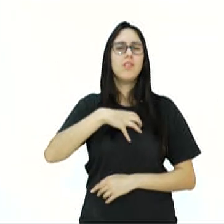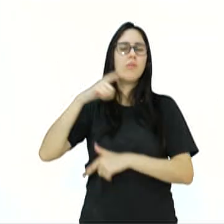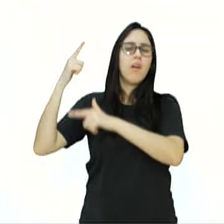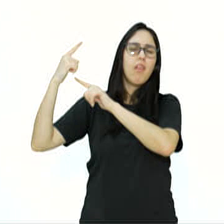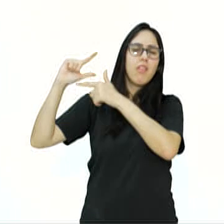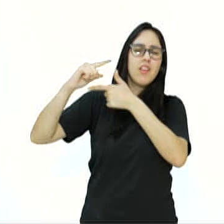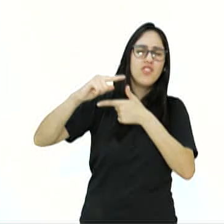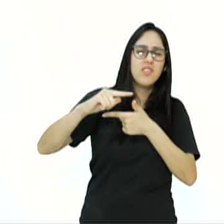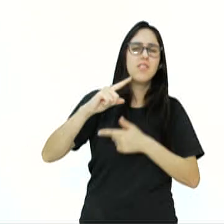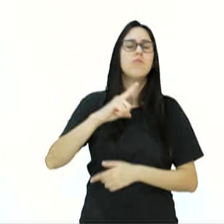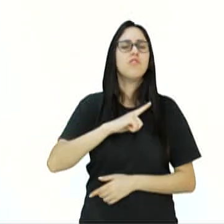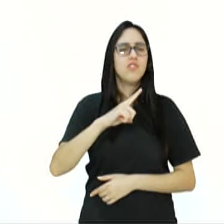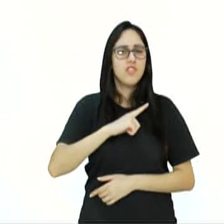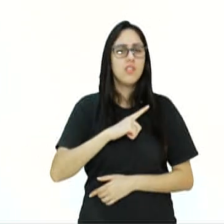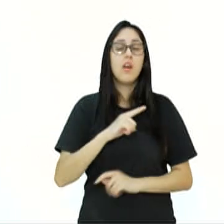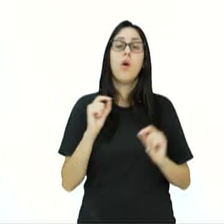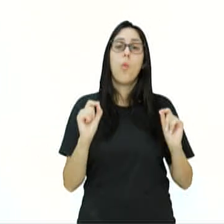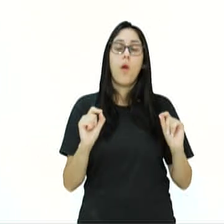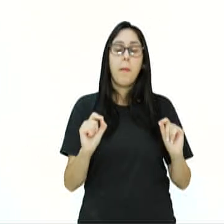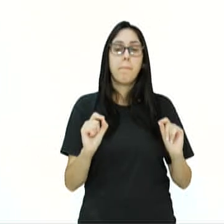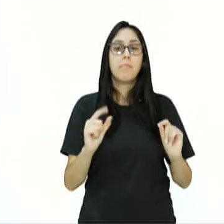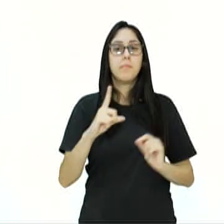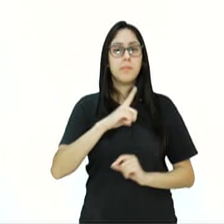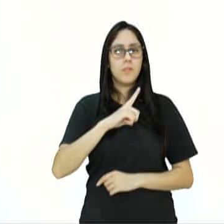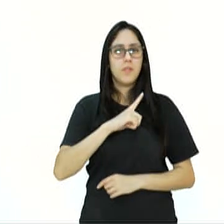países não mais tão